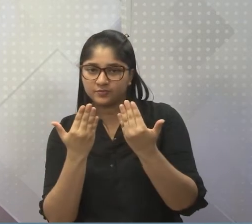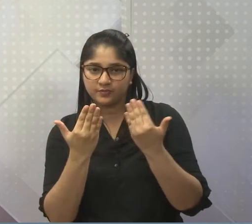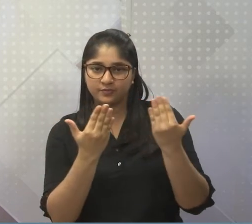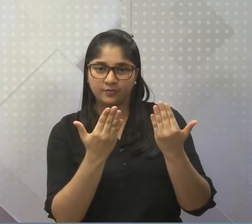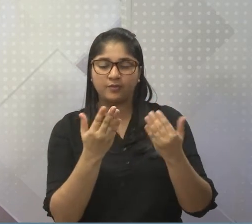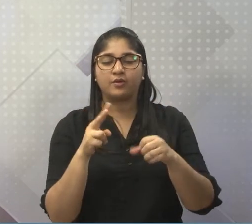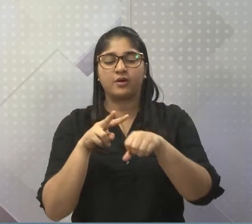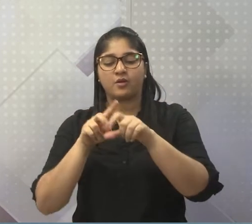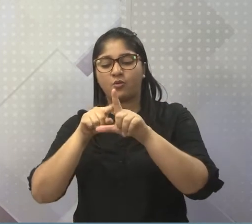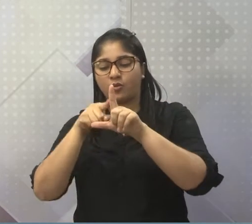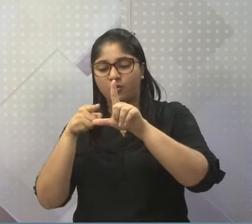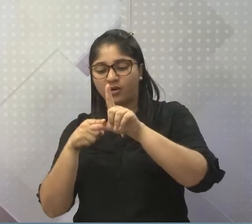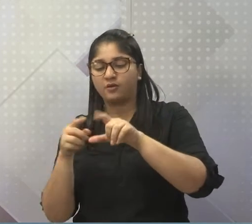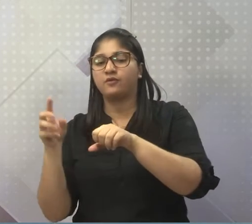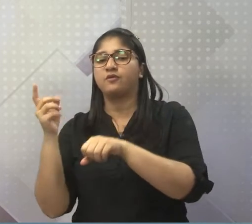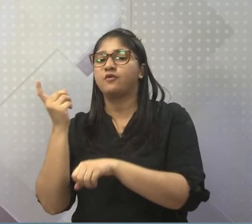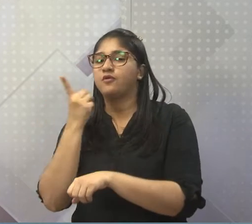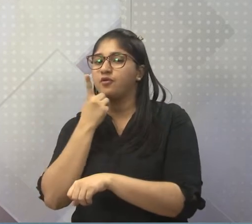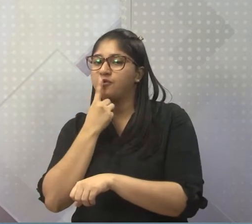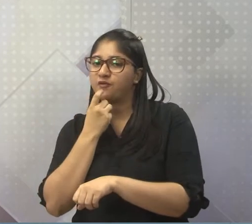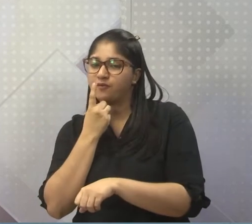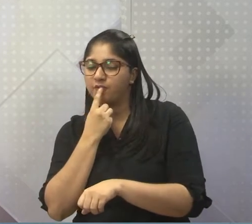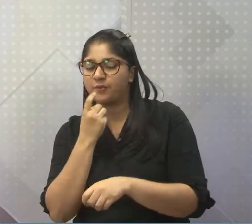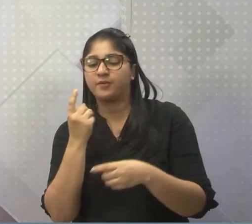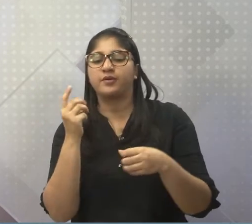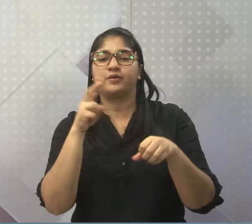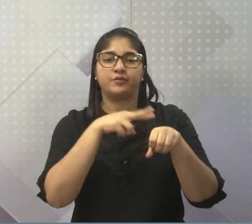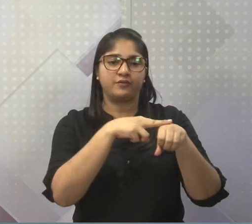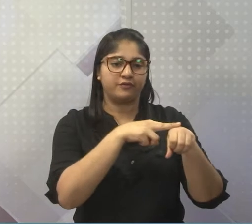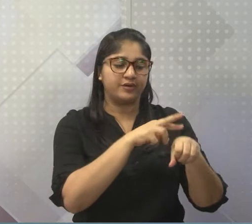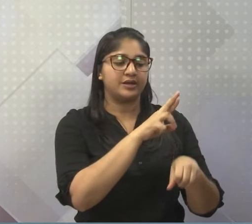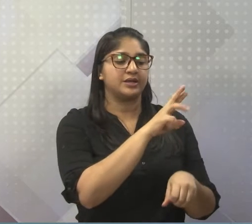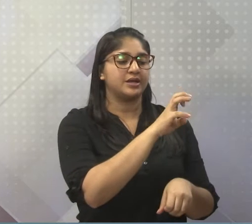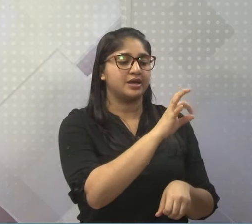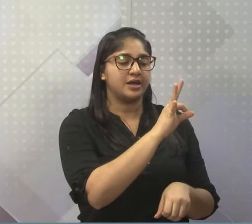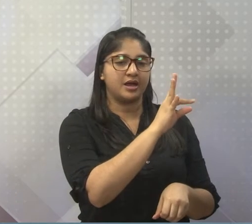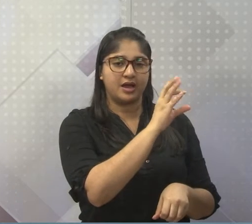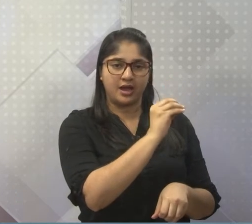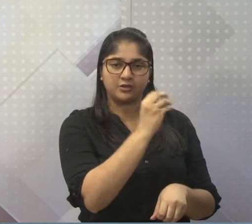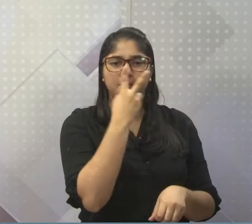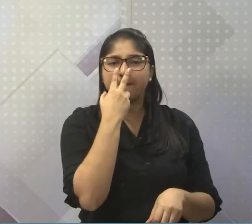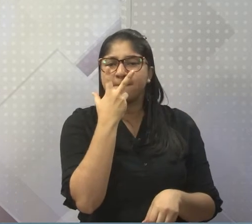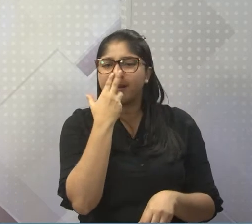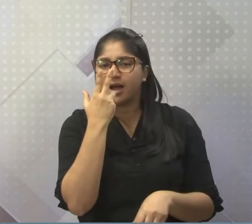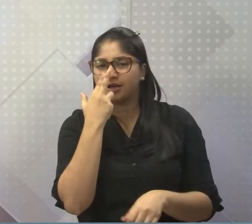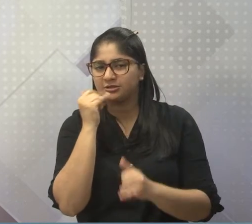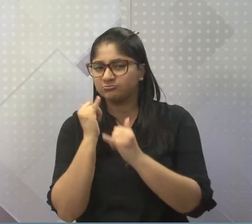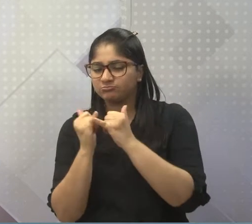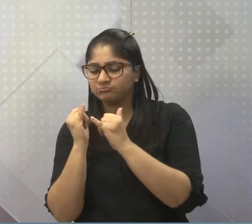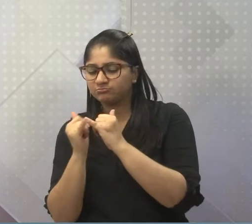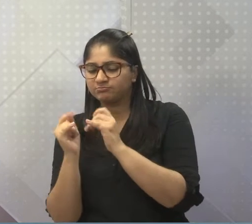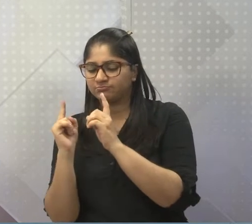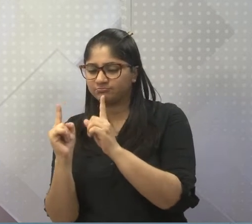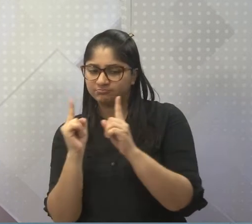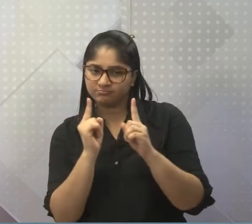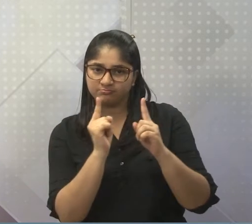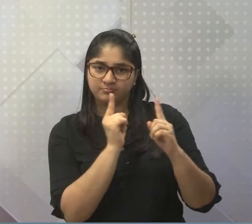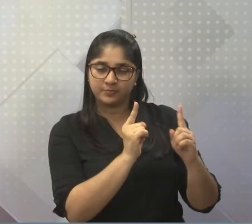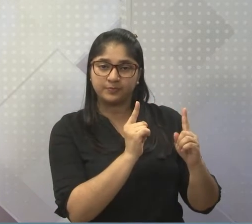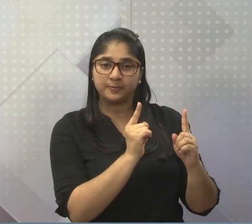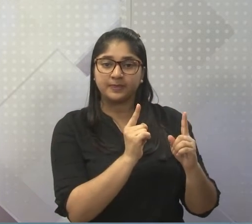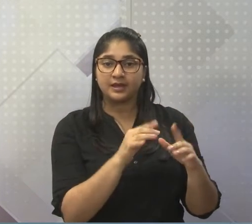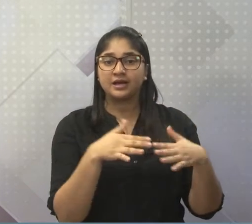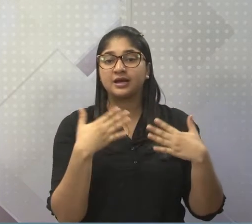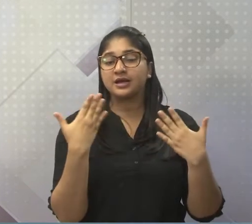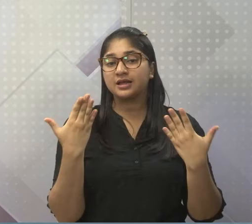ângulo vermelho, ângulo verde, ângulo reto. Então, eles são semelhantes. Se eles são semelhantes, a gente